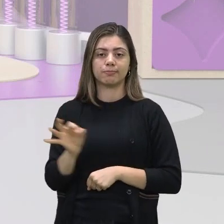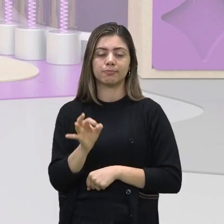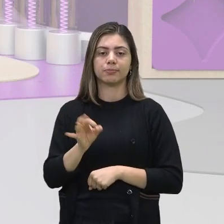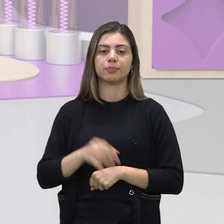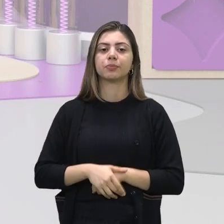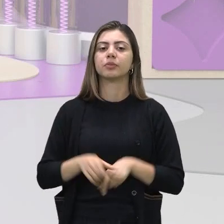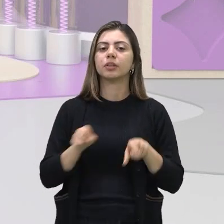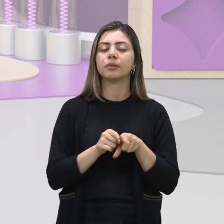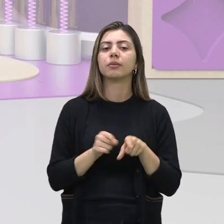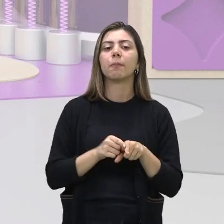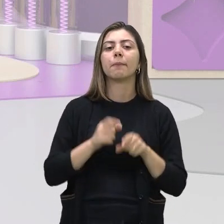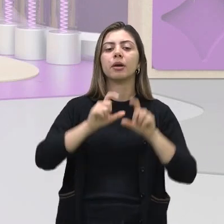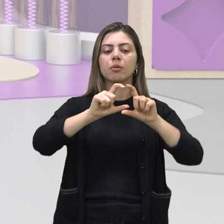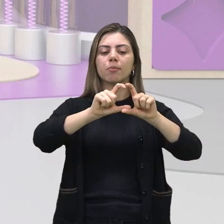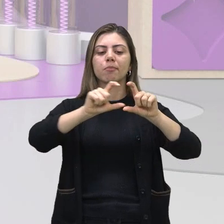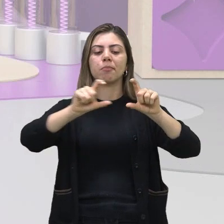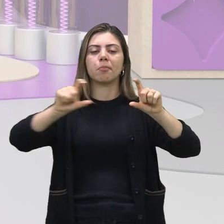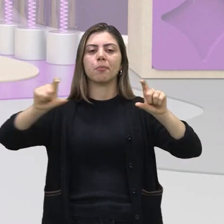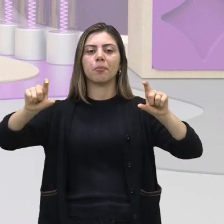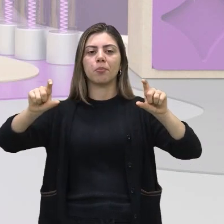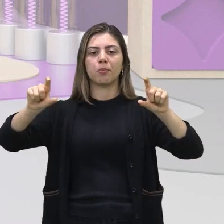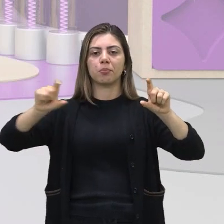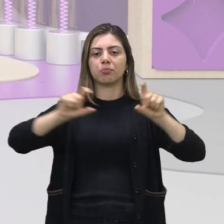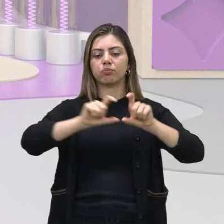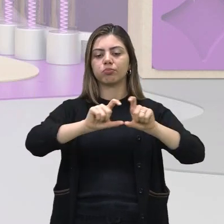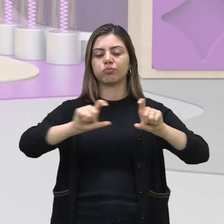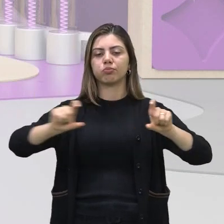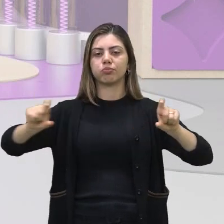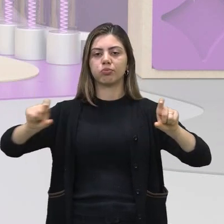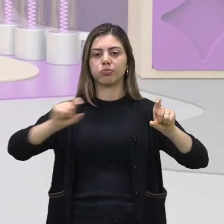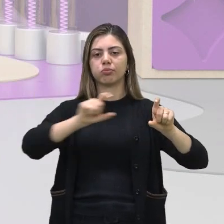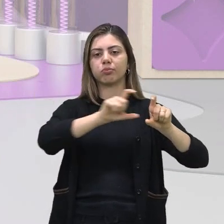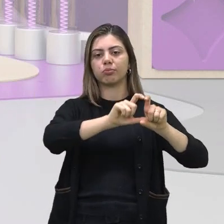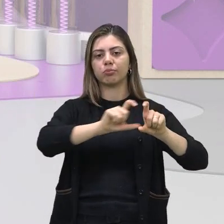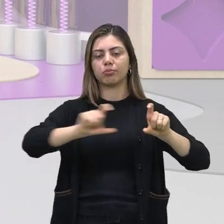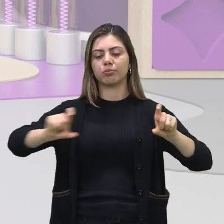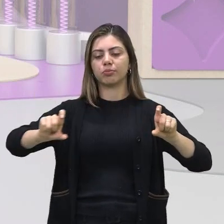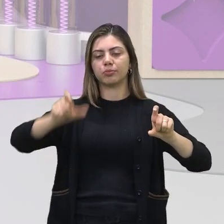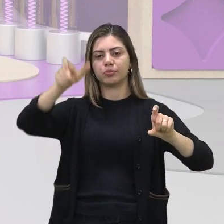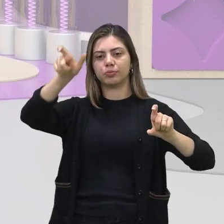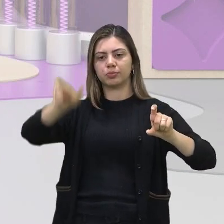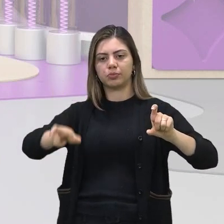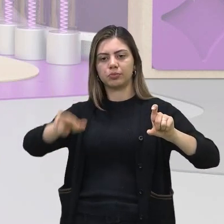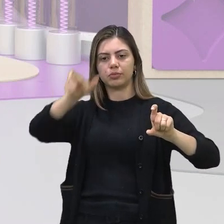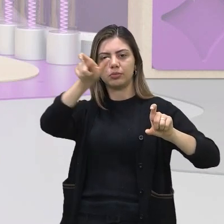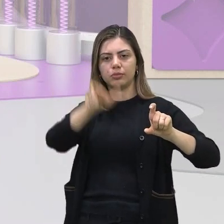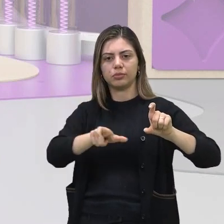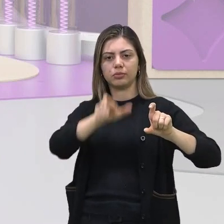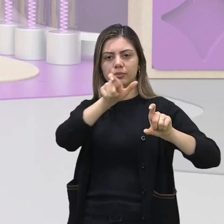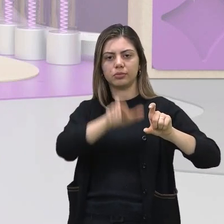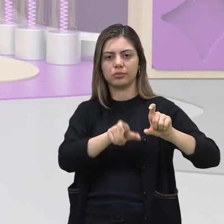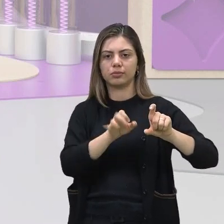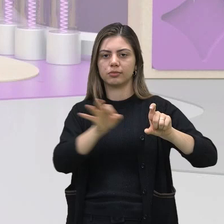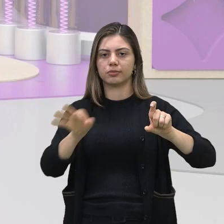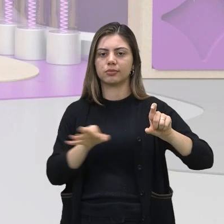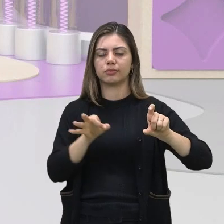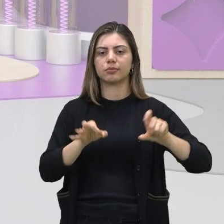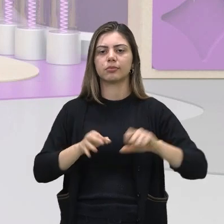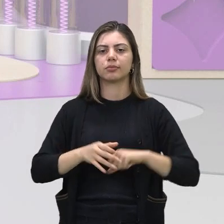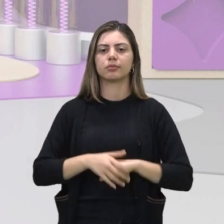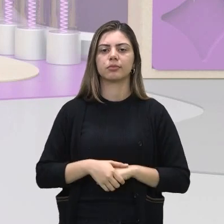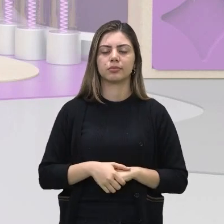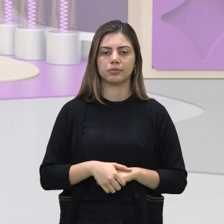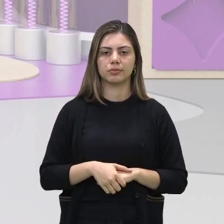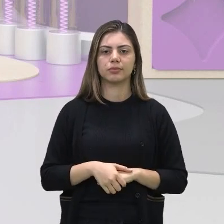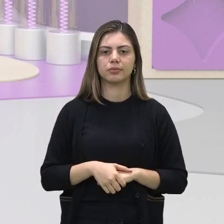temos as linhas na horizontal. Temos colunas e linhas. Linhas e colunas, tá?